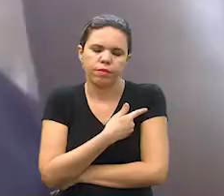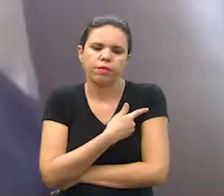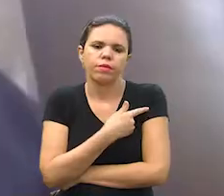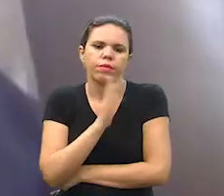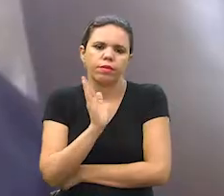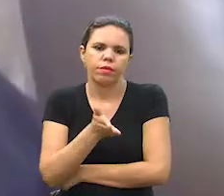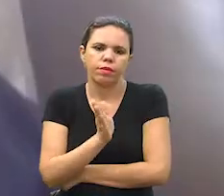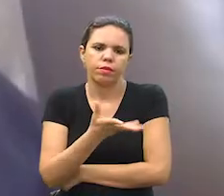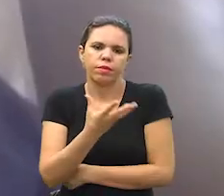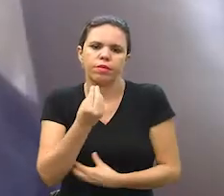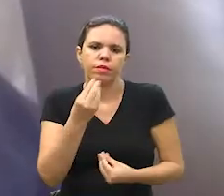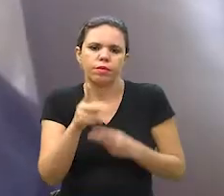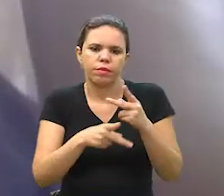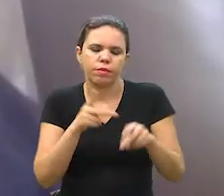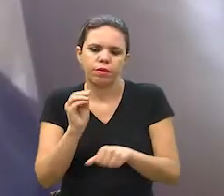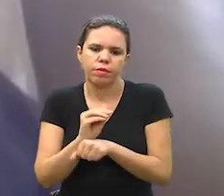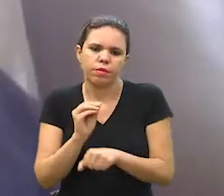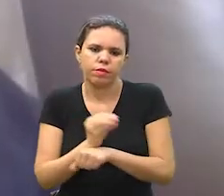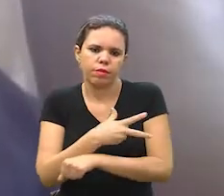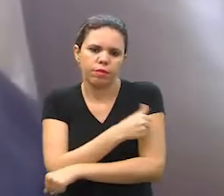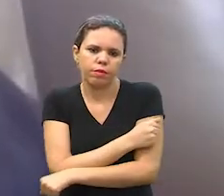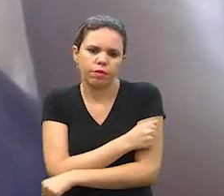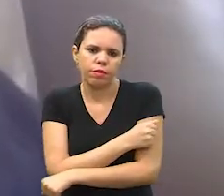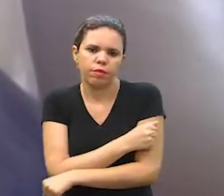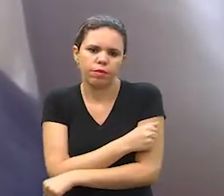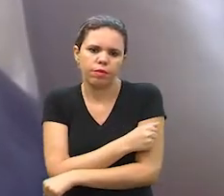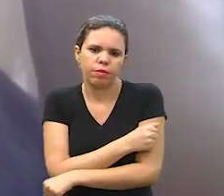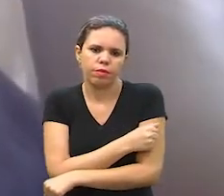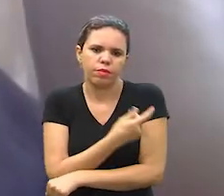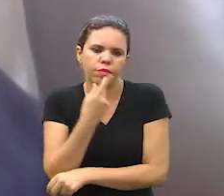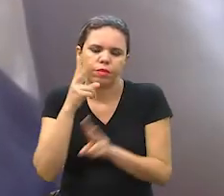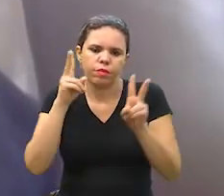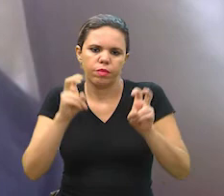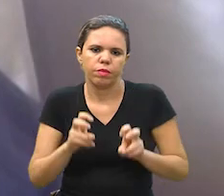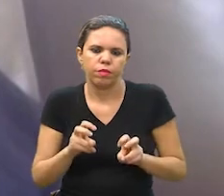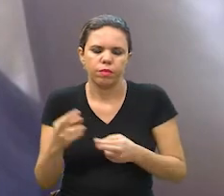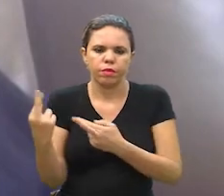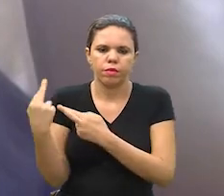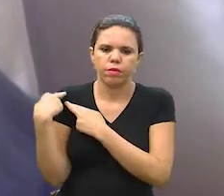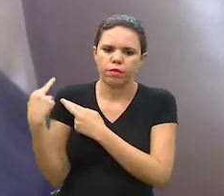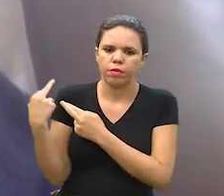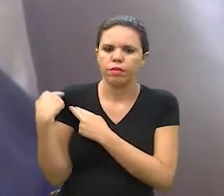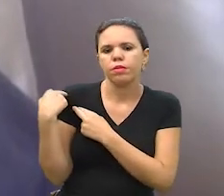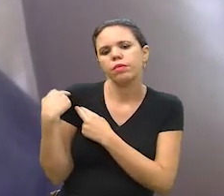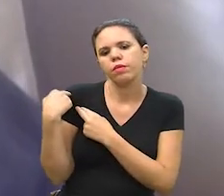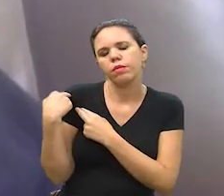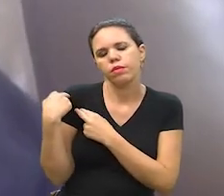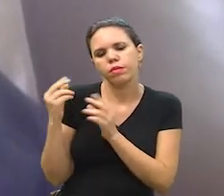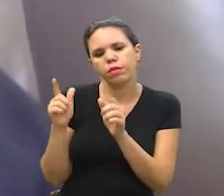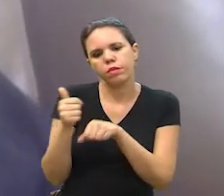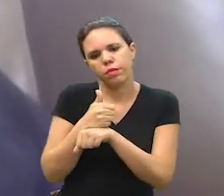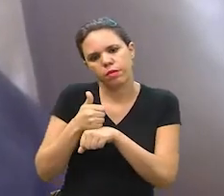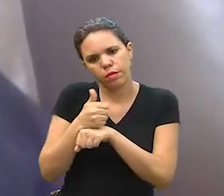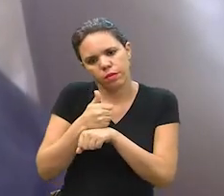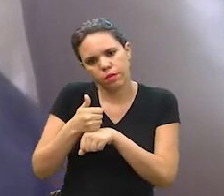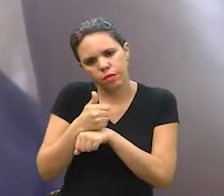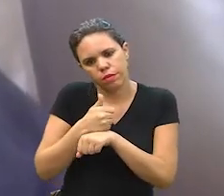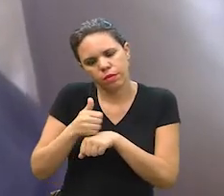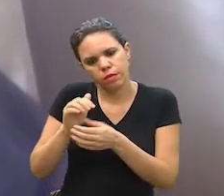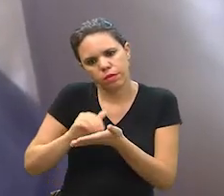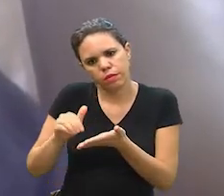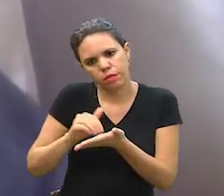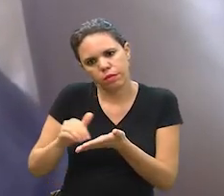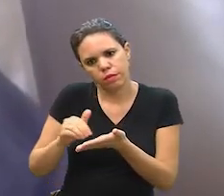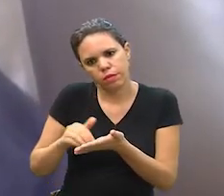estaria já com muita gente vacinada, porque naquilo que diz respeito à responsabilidade da equipe da